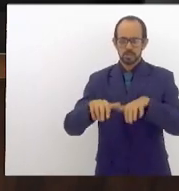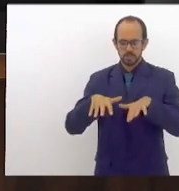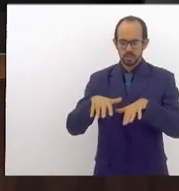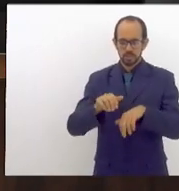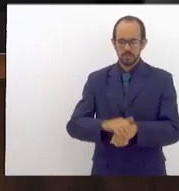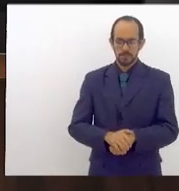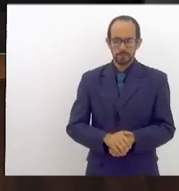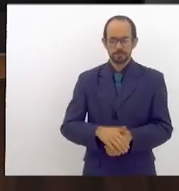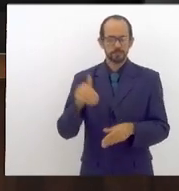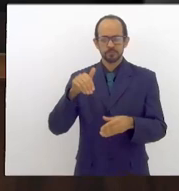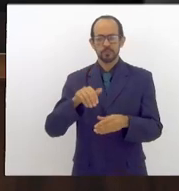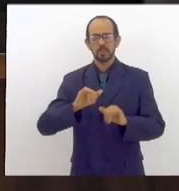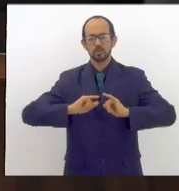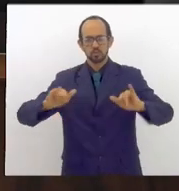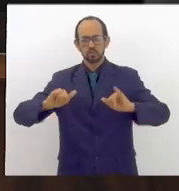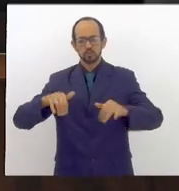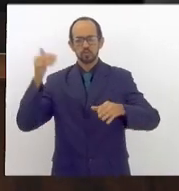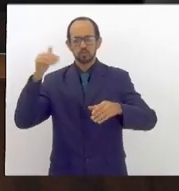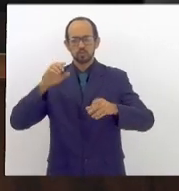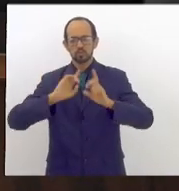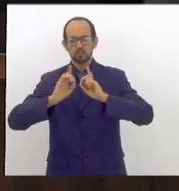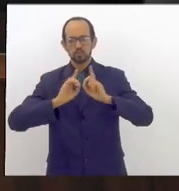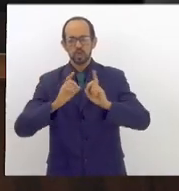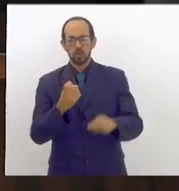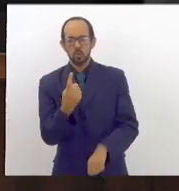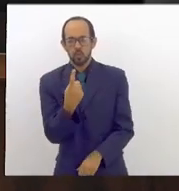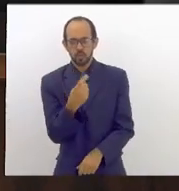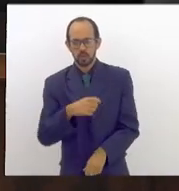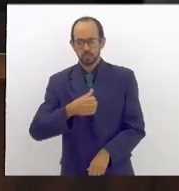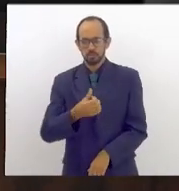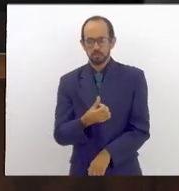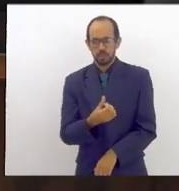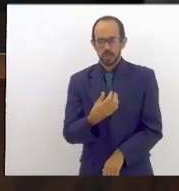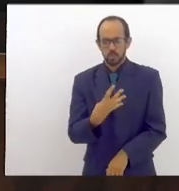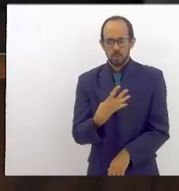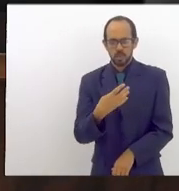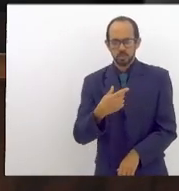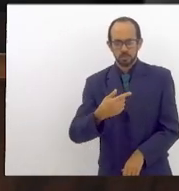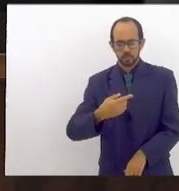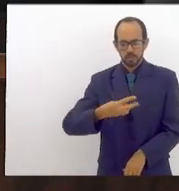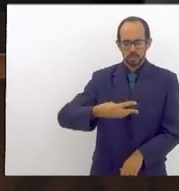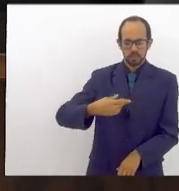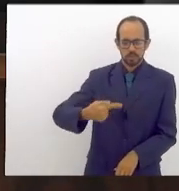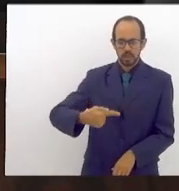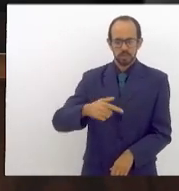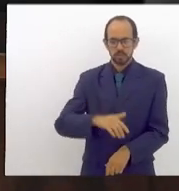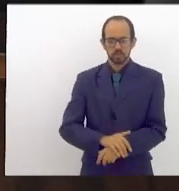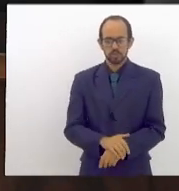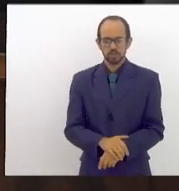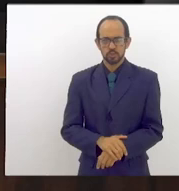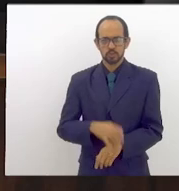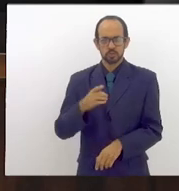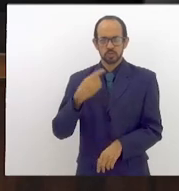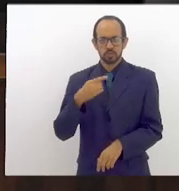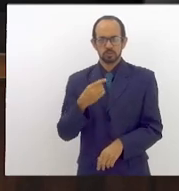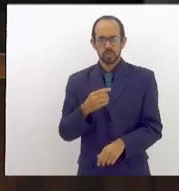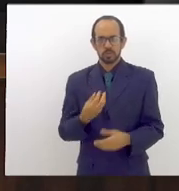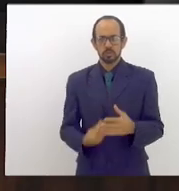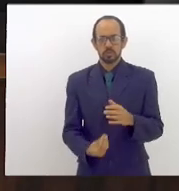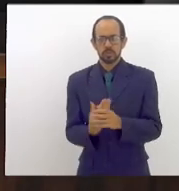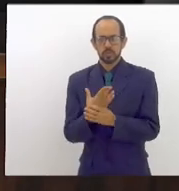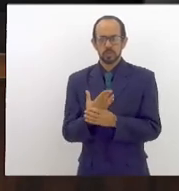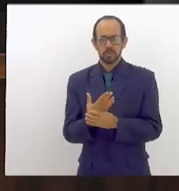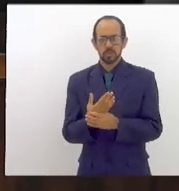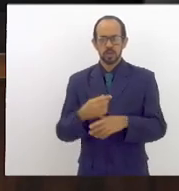em votação a discussão única projeto de lei 643722 da autoria Deputado Thiago Pampulha que institui a política estadual